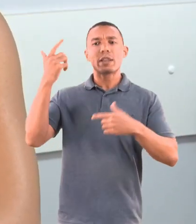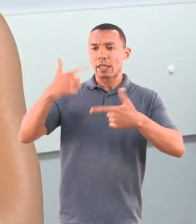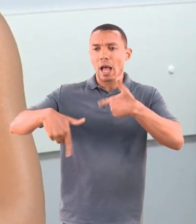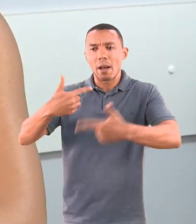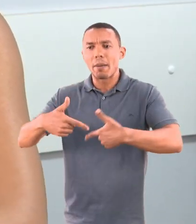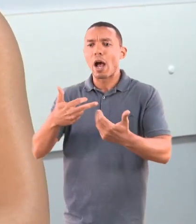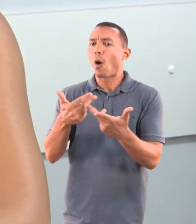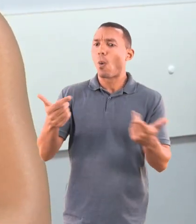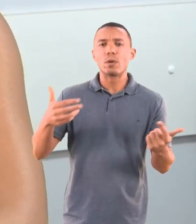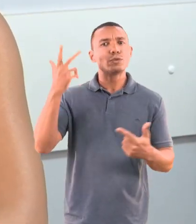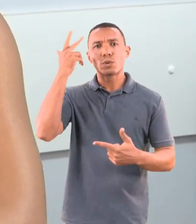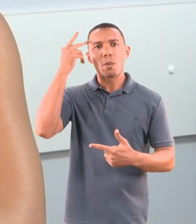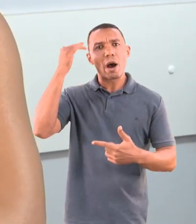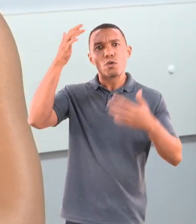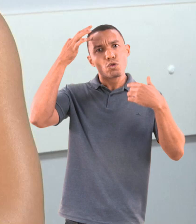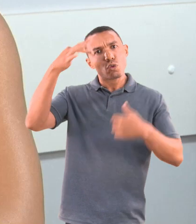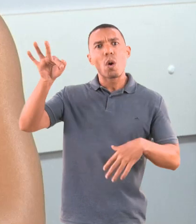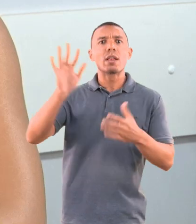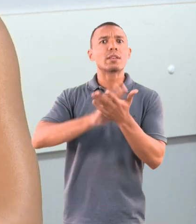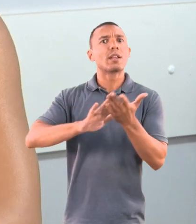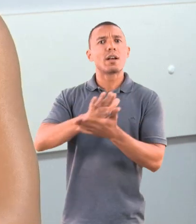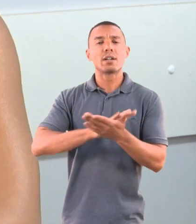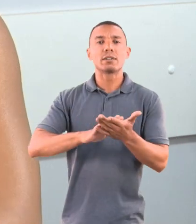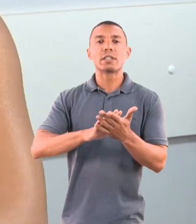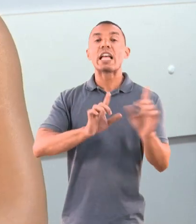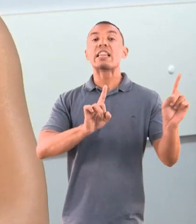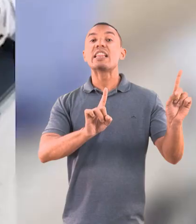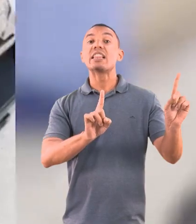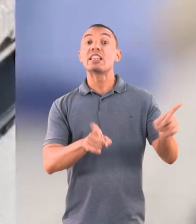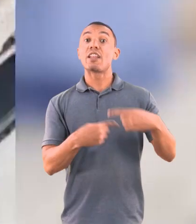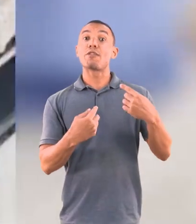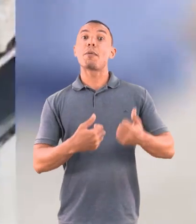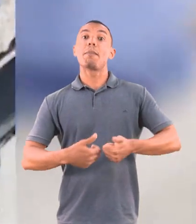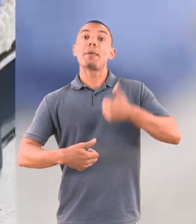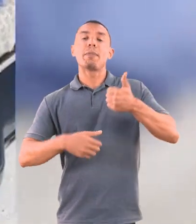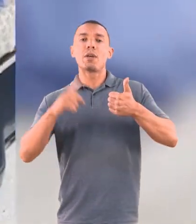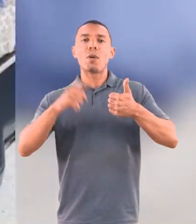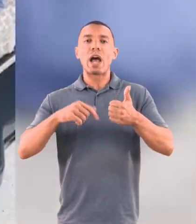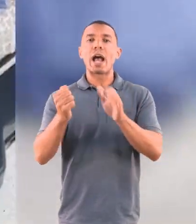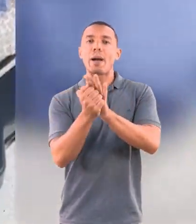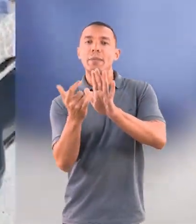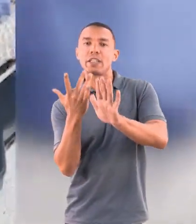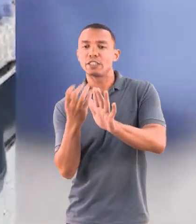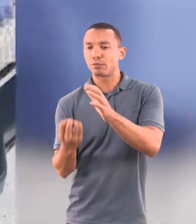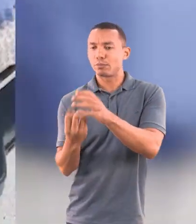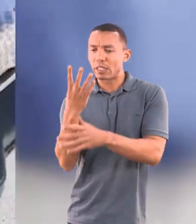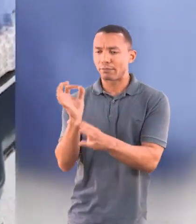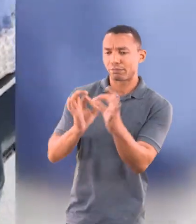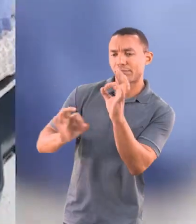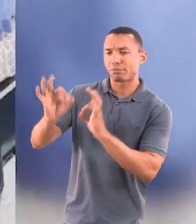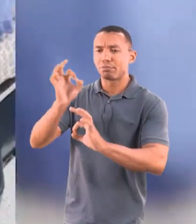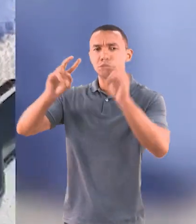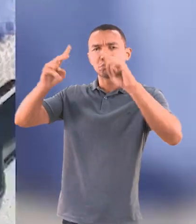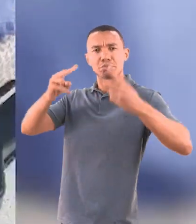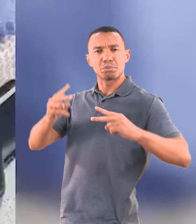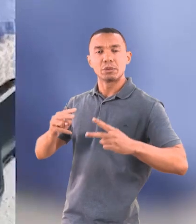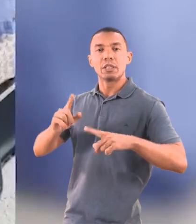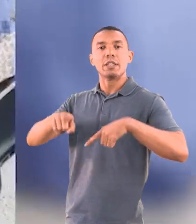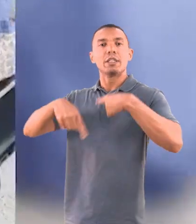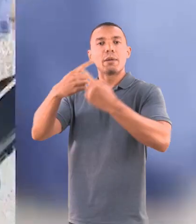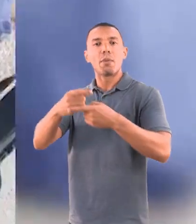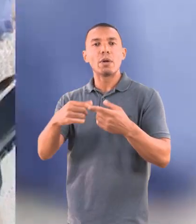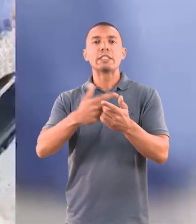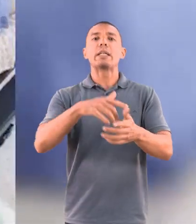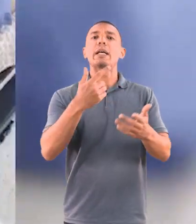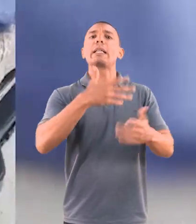normais, sem dor, graças a Deus. O primeiro desafio foi o desafio de desenvolvimento. O aplicativo foi